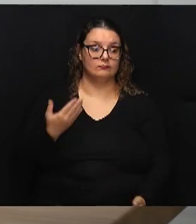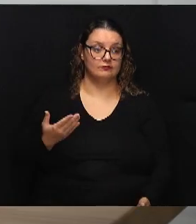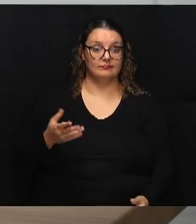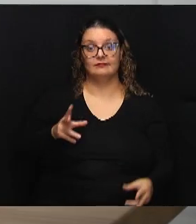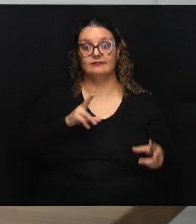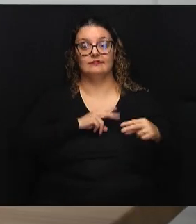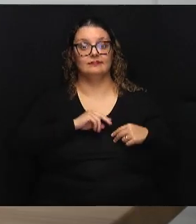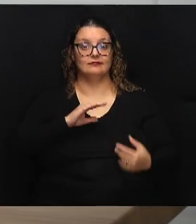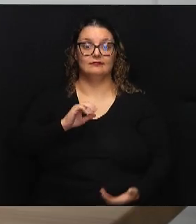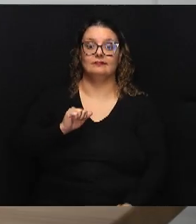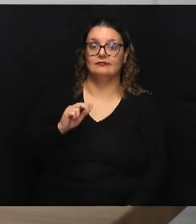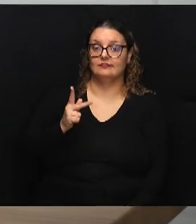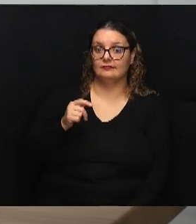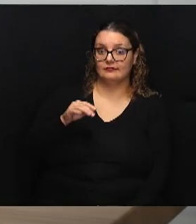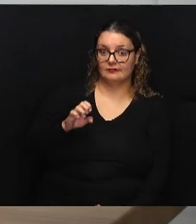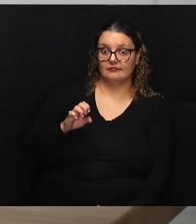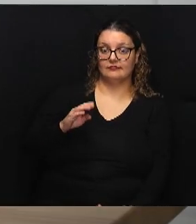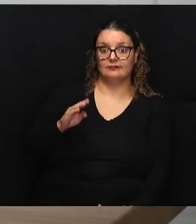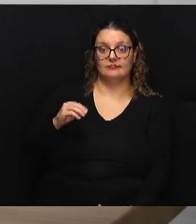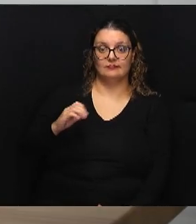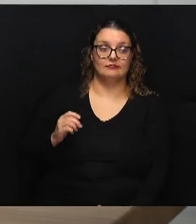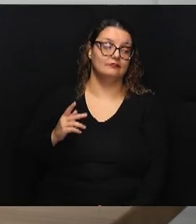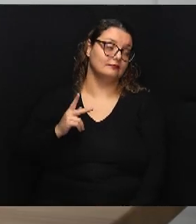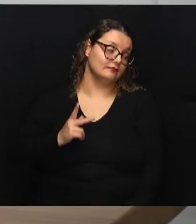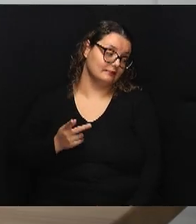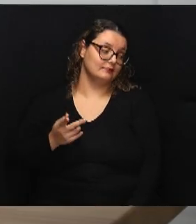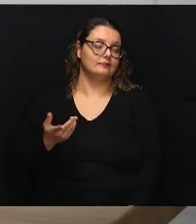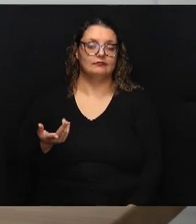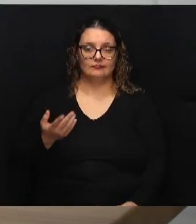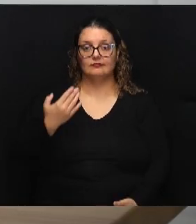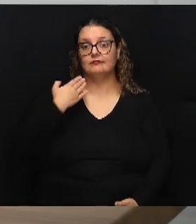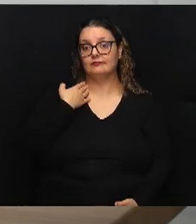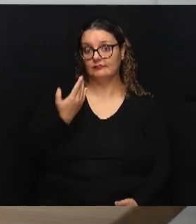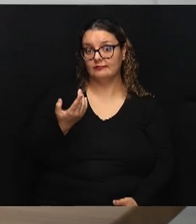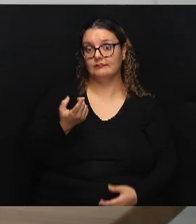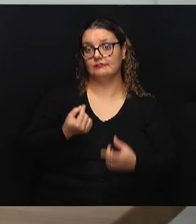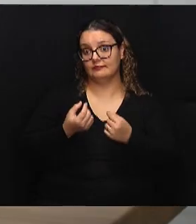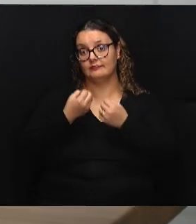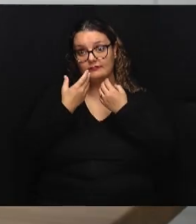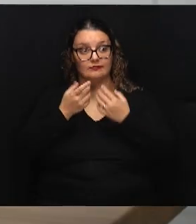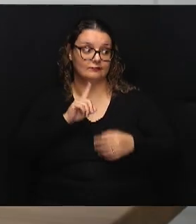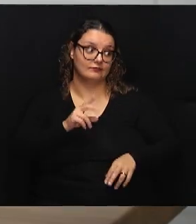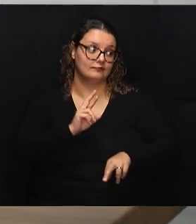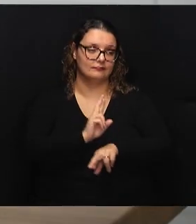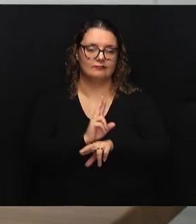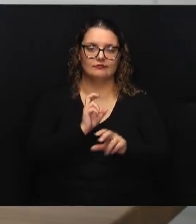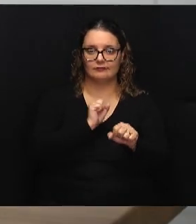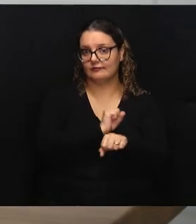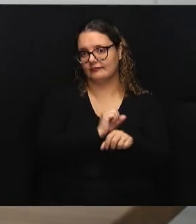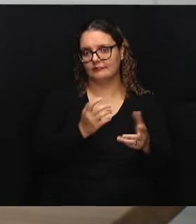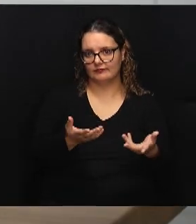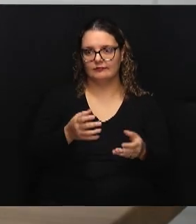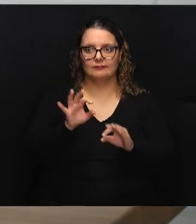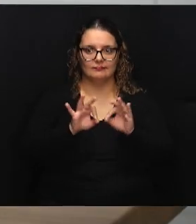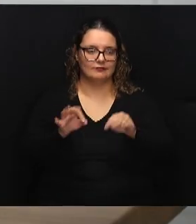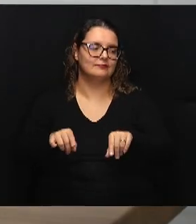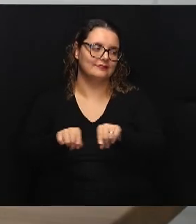um cashback aqui para mim do banco. É sempre bom receber um dinheiro inesperado. Então, mas dá para planejar também.